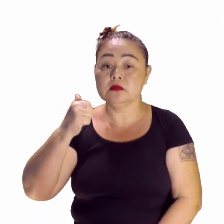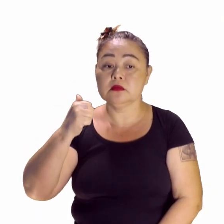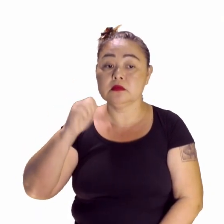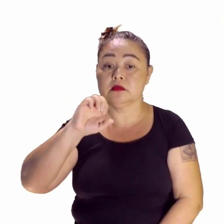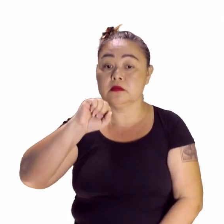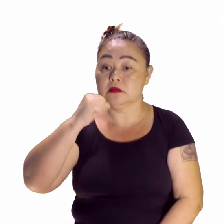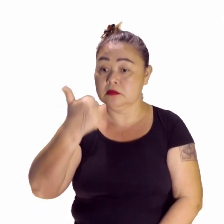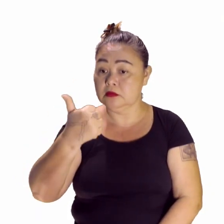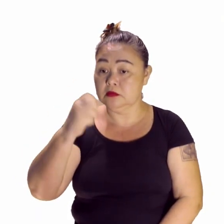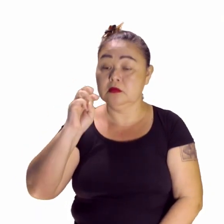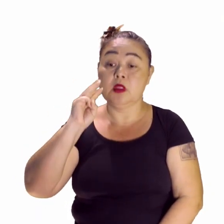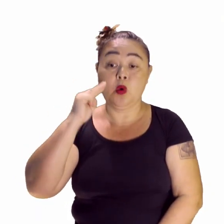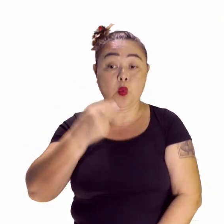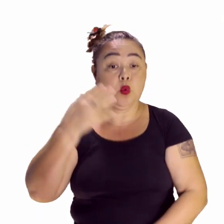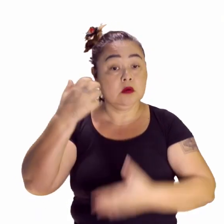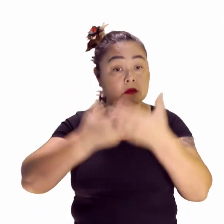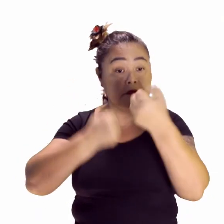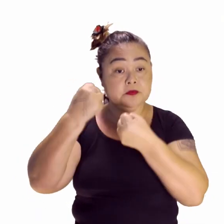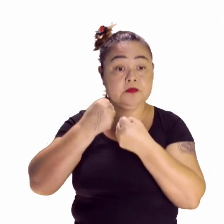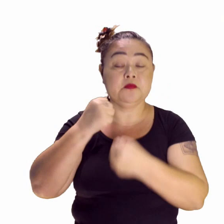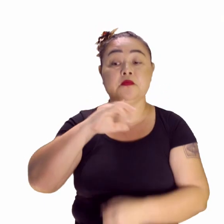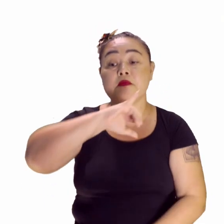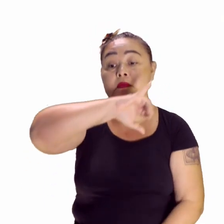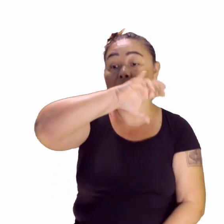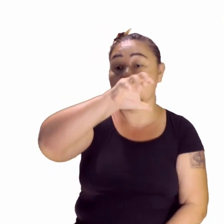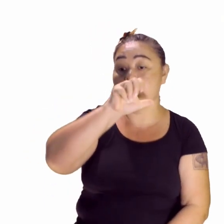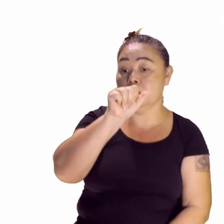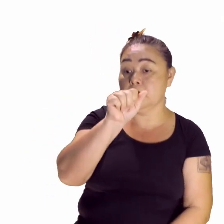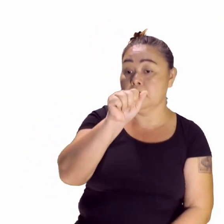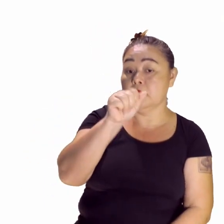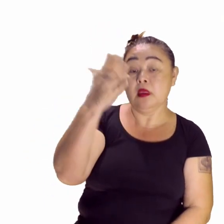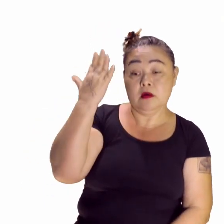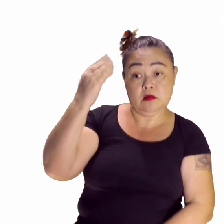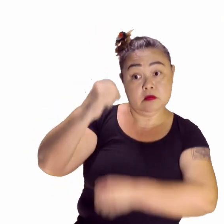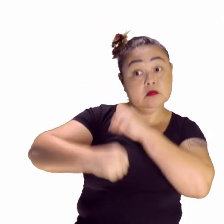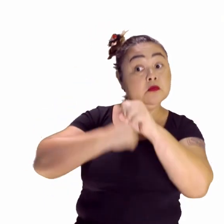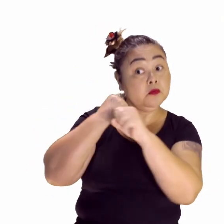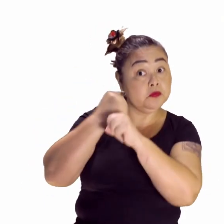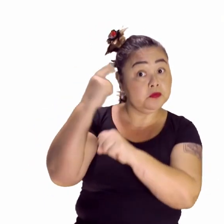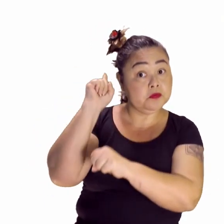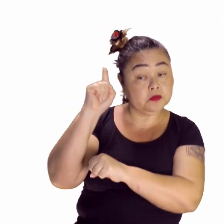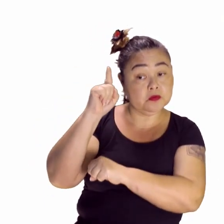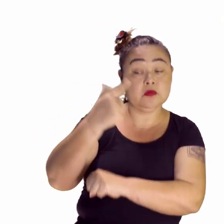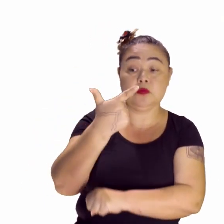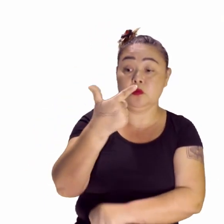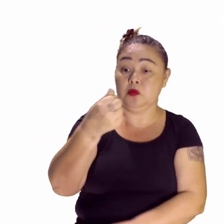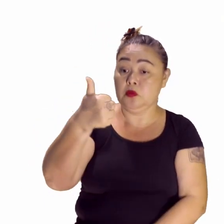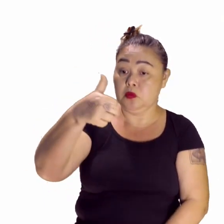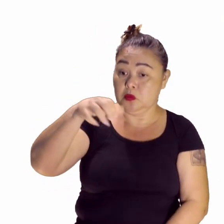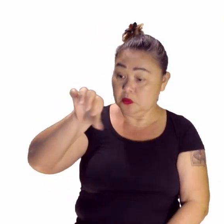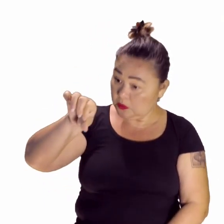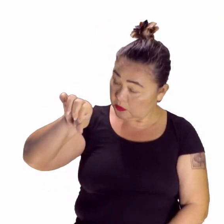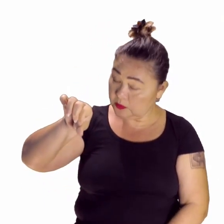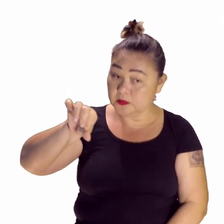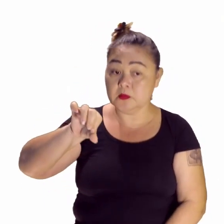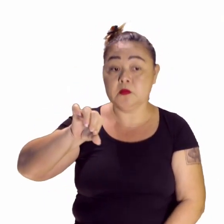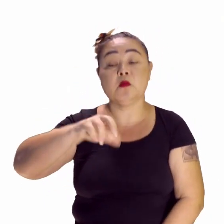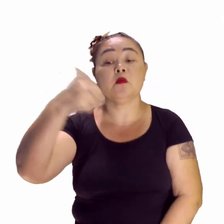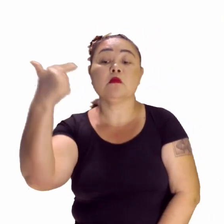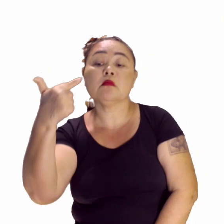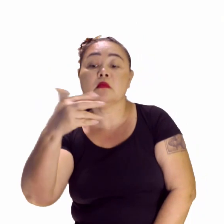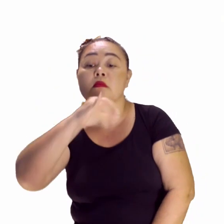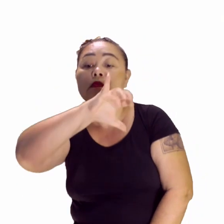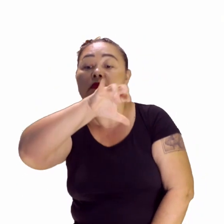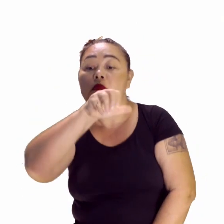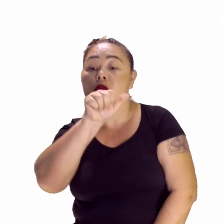81 milhões de litros já e sua produção anual em 2019 exatamente Jaru segundo lugar com